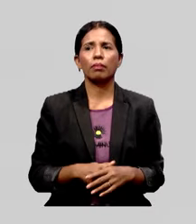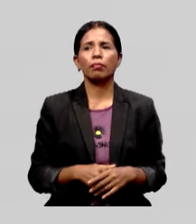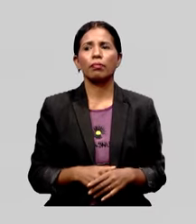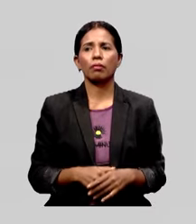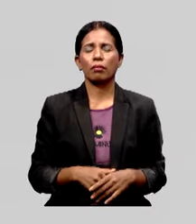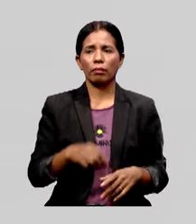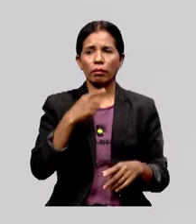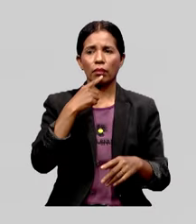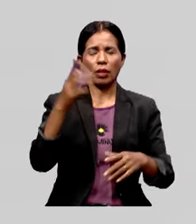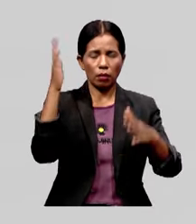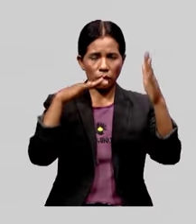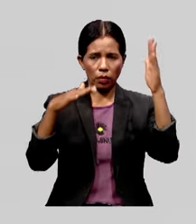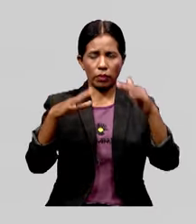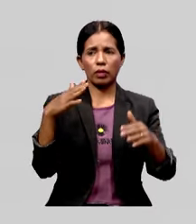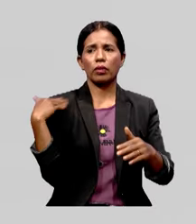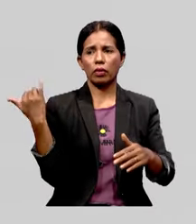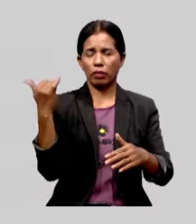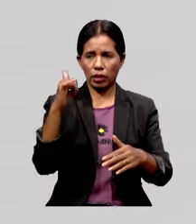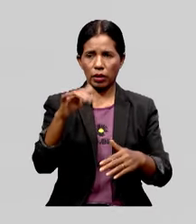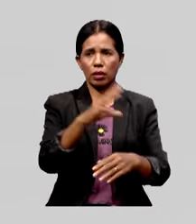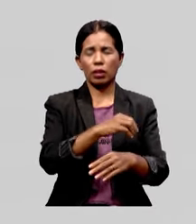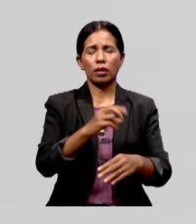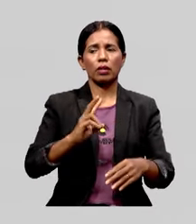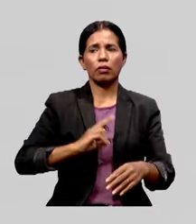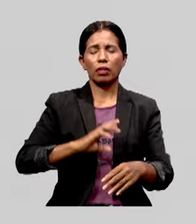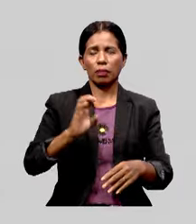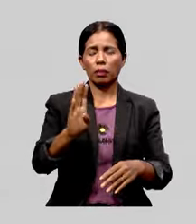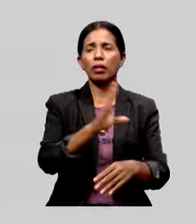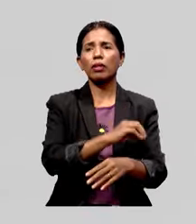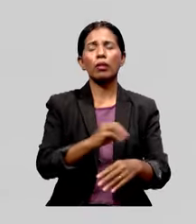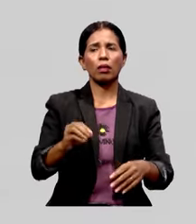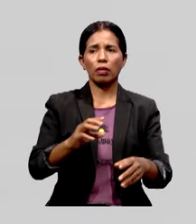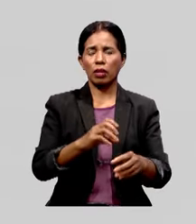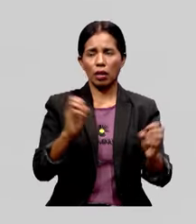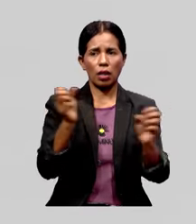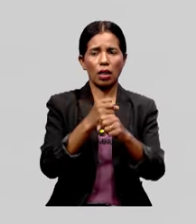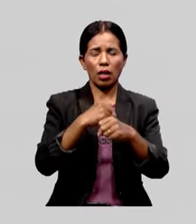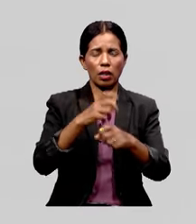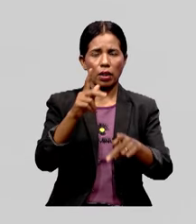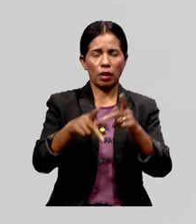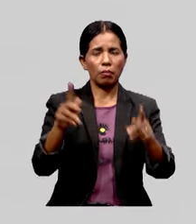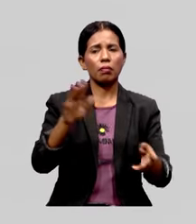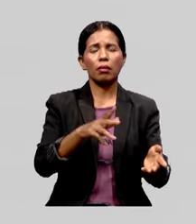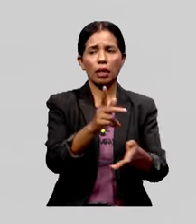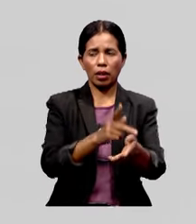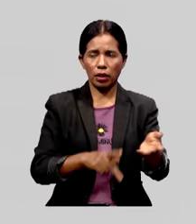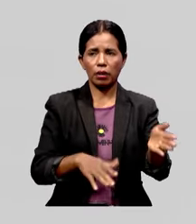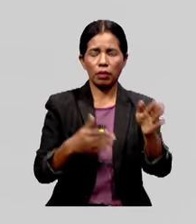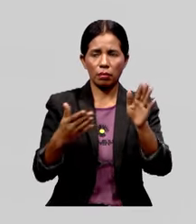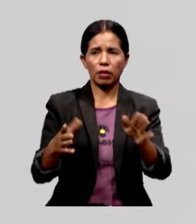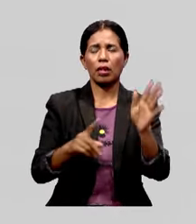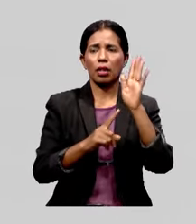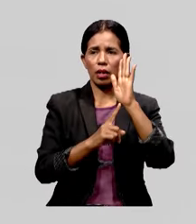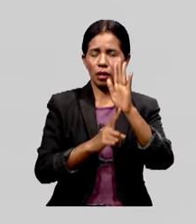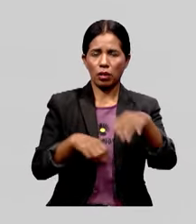Orlando Hatutan, confronto entre Jovencira e a área Vila Verde no Beborané, la resulta é macane no mate, mas bem evidência